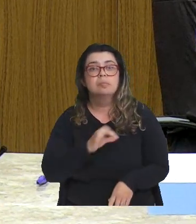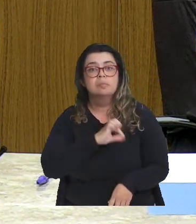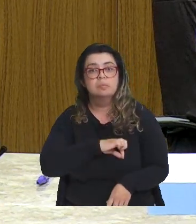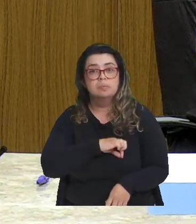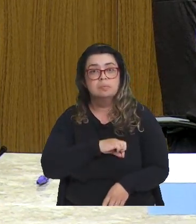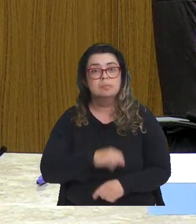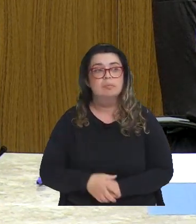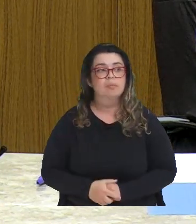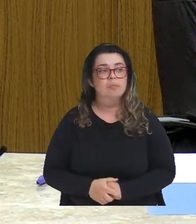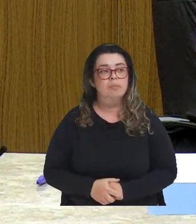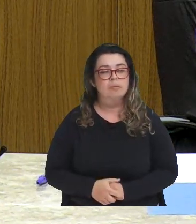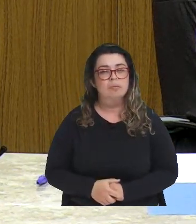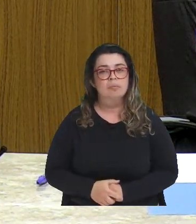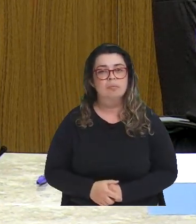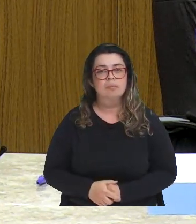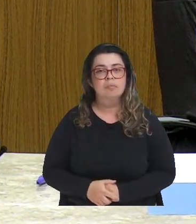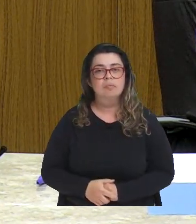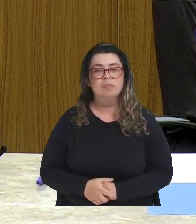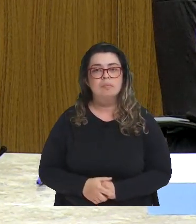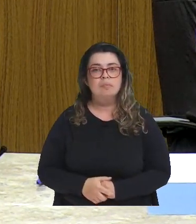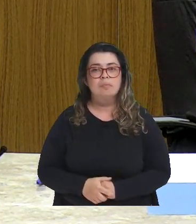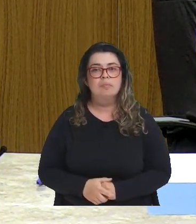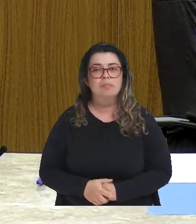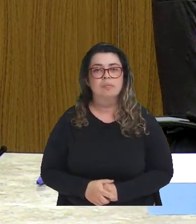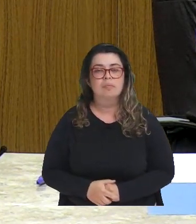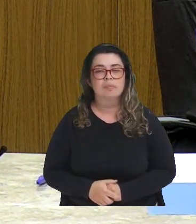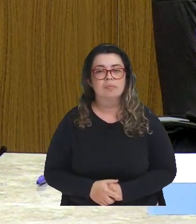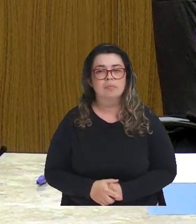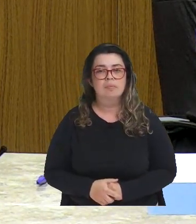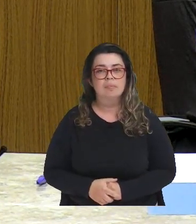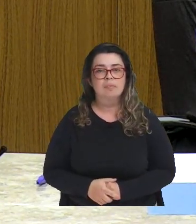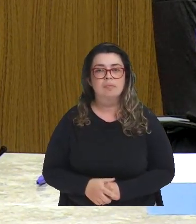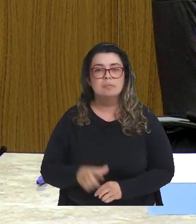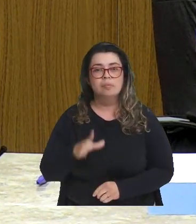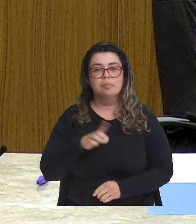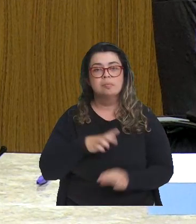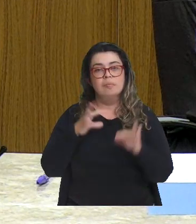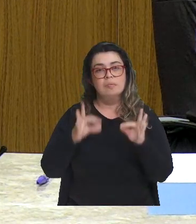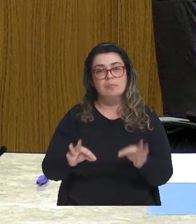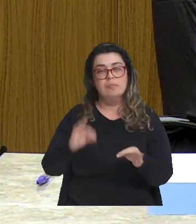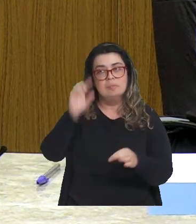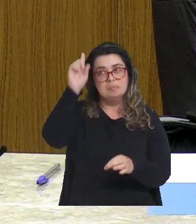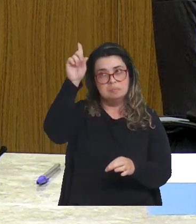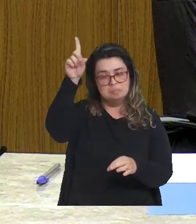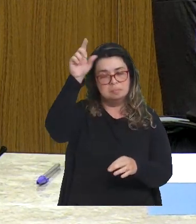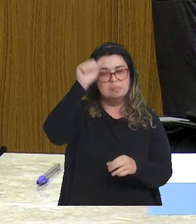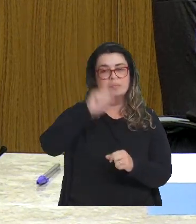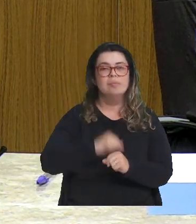Eu não tenho dúvida que Deus guarda